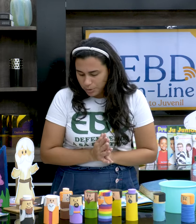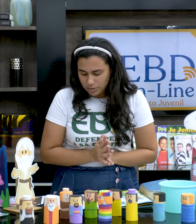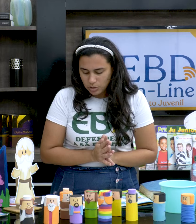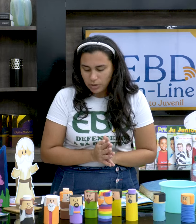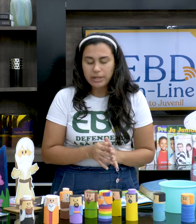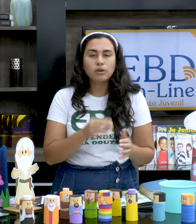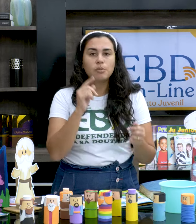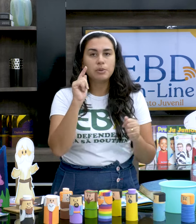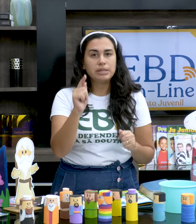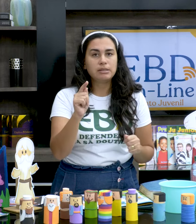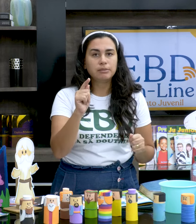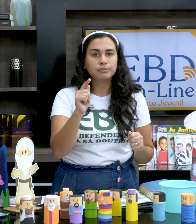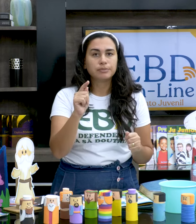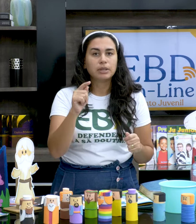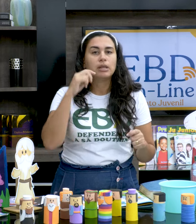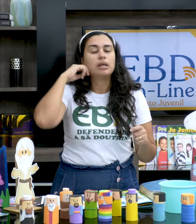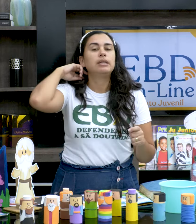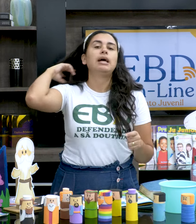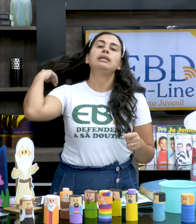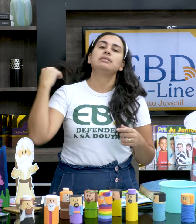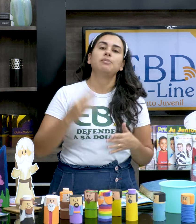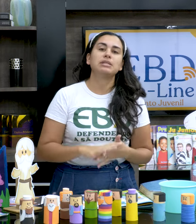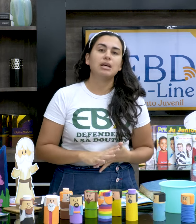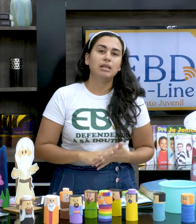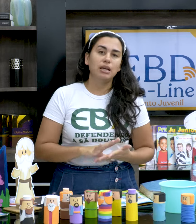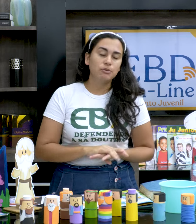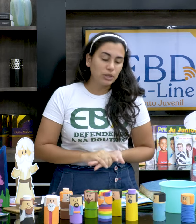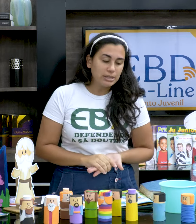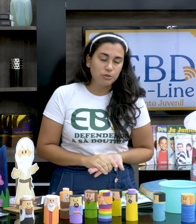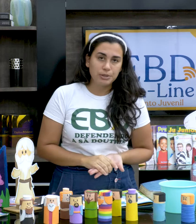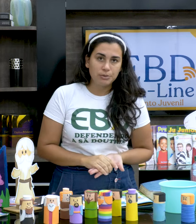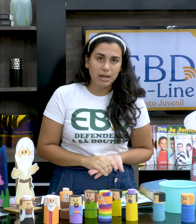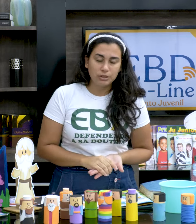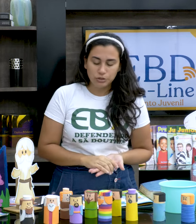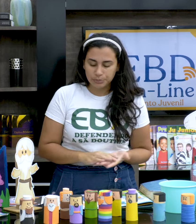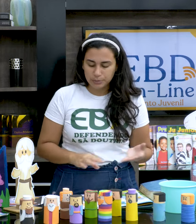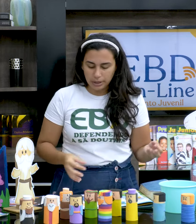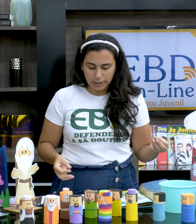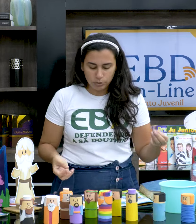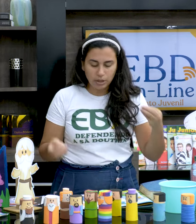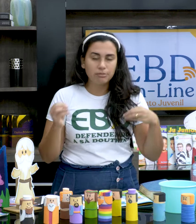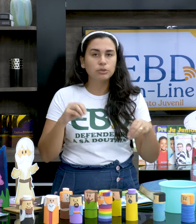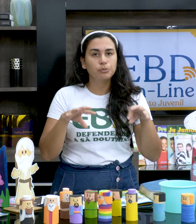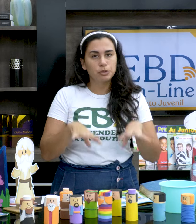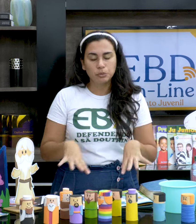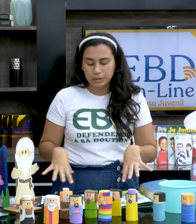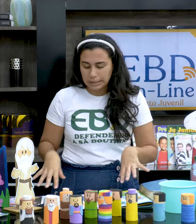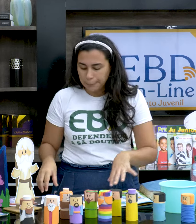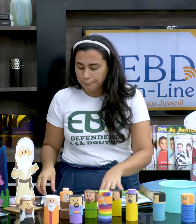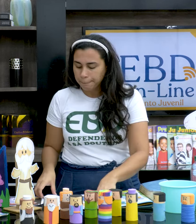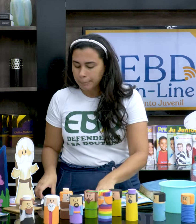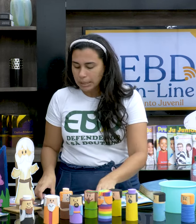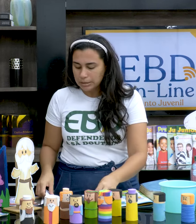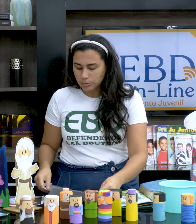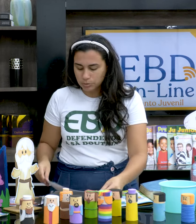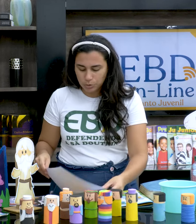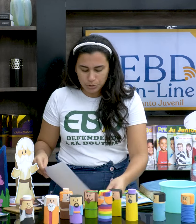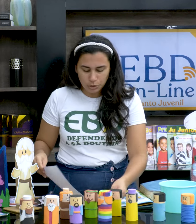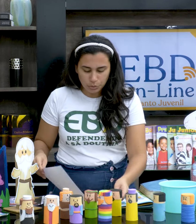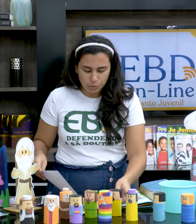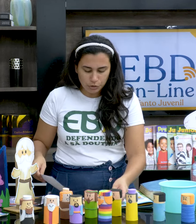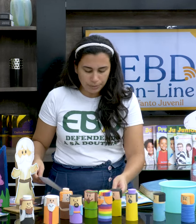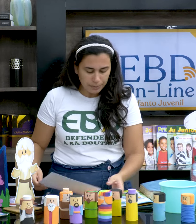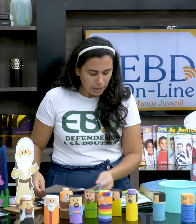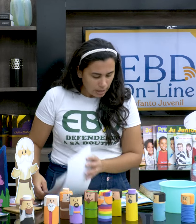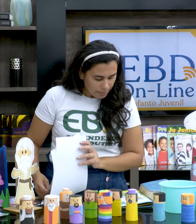trouxe hoje para nossa história, como eu disse na lição passada, eu esqueci os visuais. E eu tô gravando no mesmo dia. Então, não